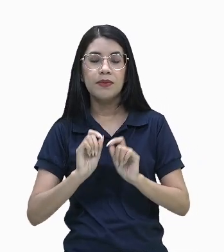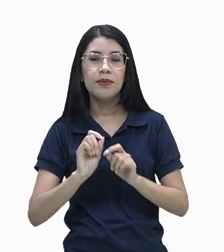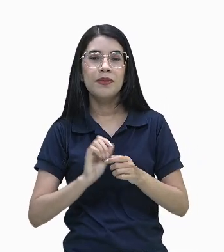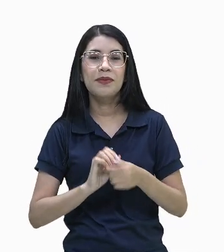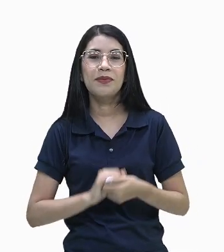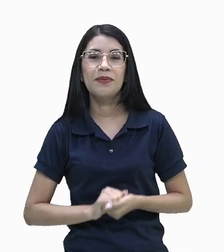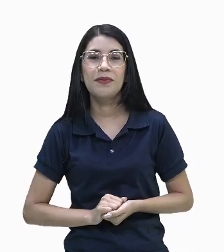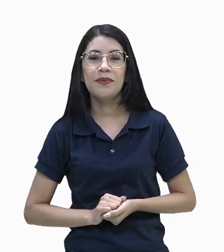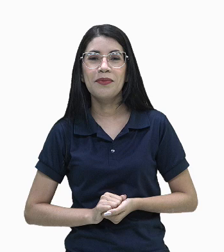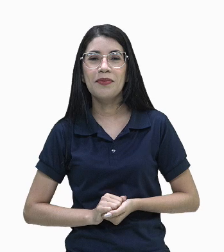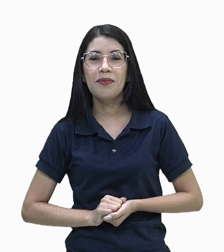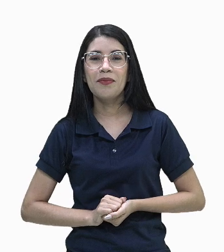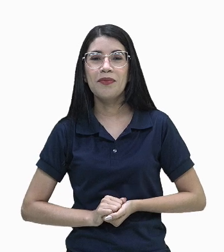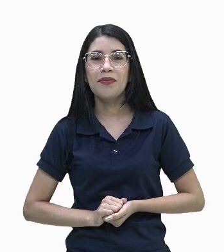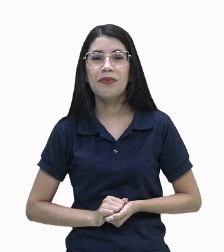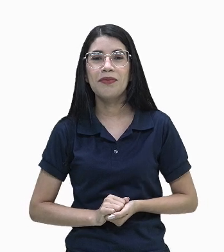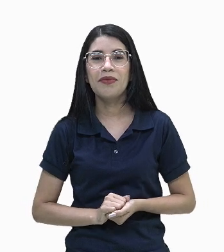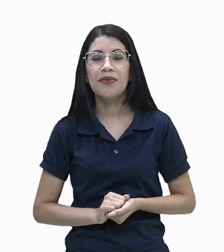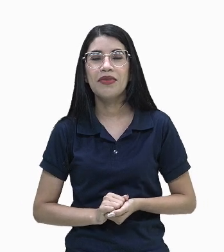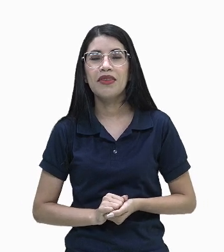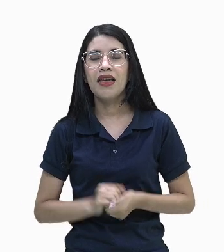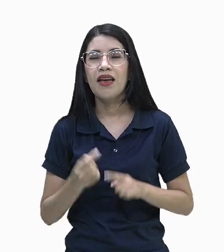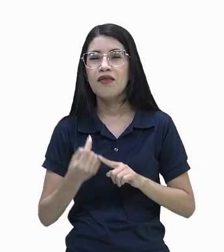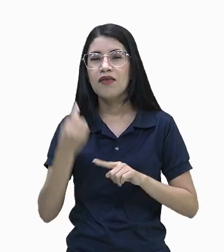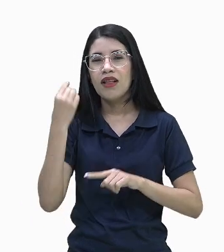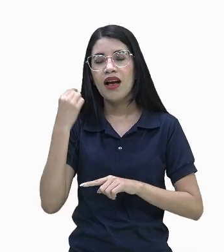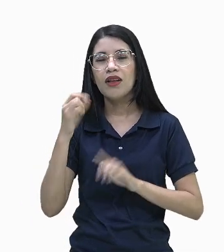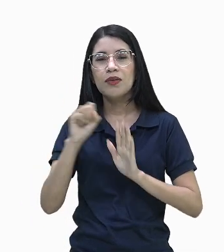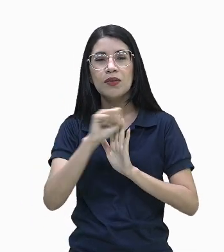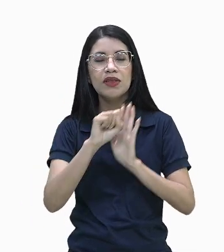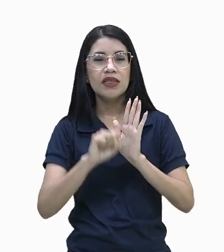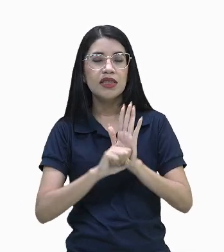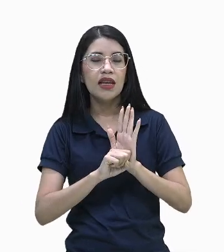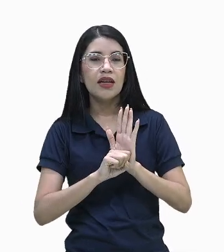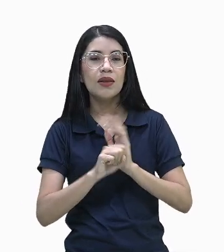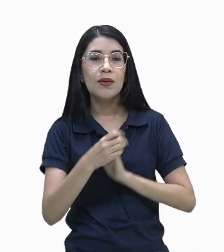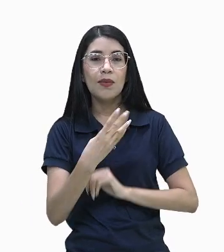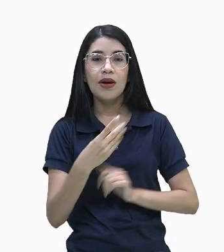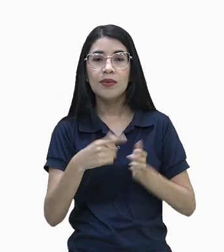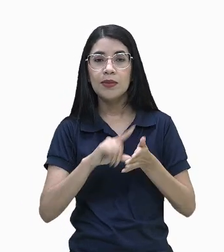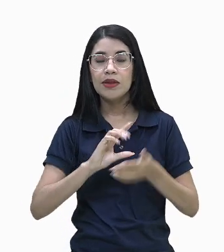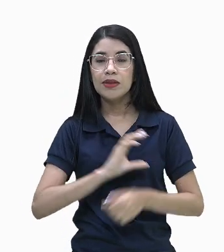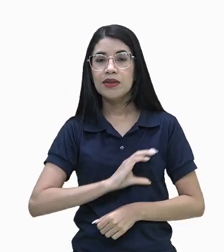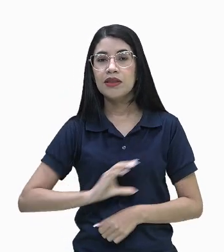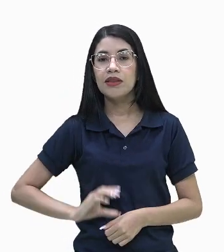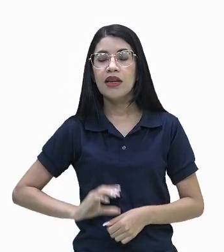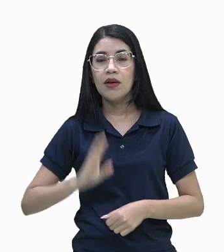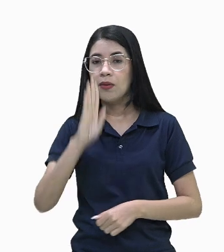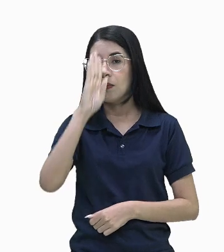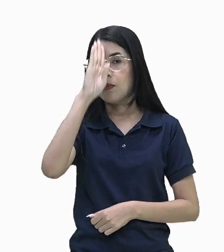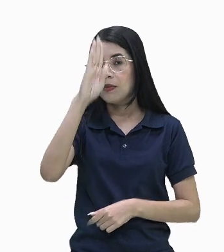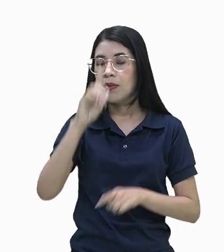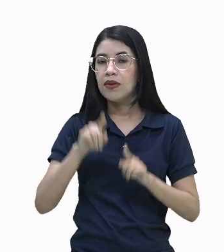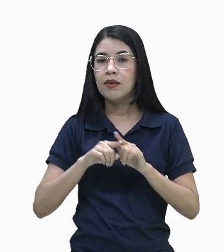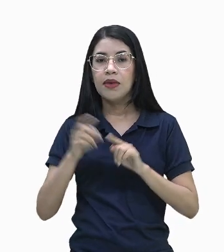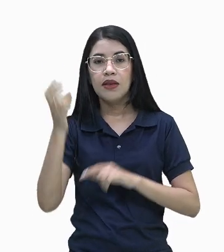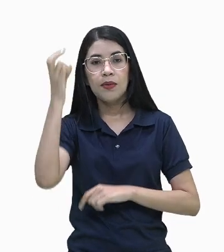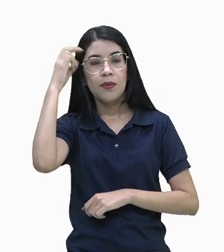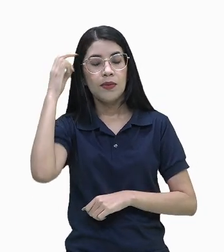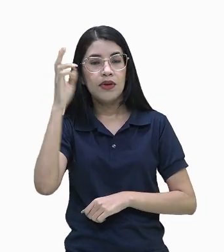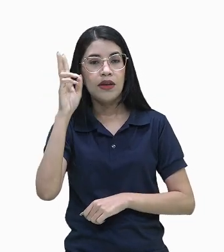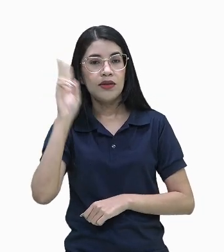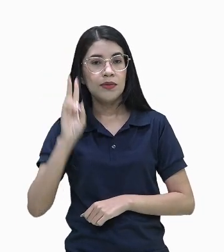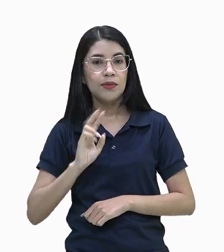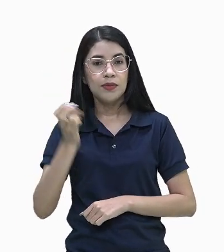antiga, que remonta do século IV a.C., foi uma das principais manifestações culturais da história romana.